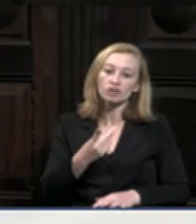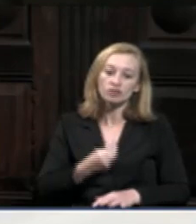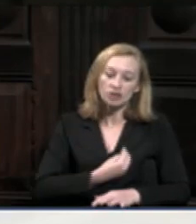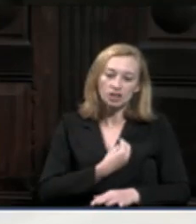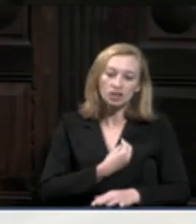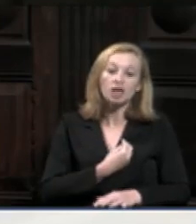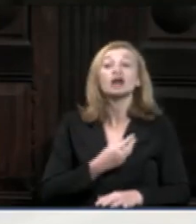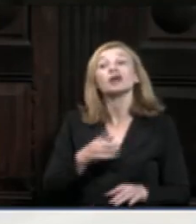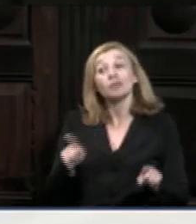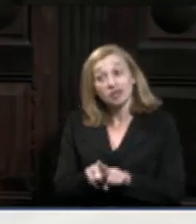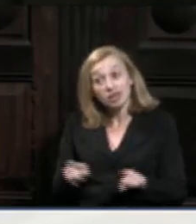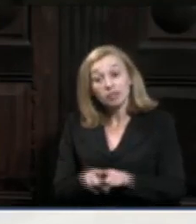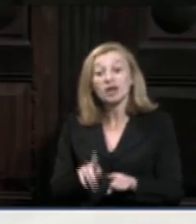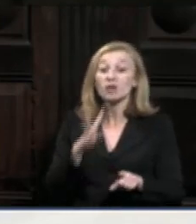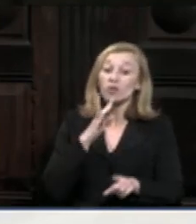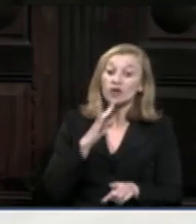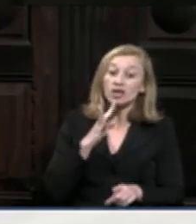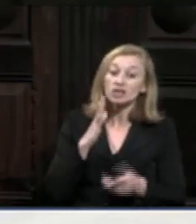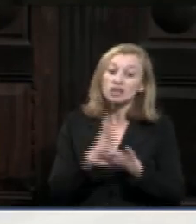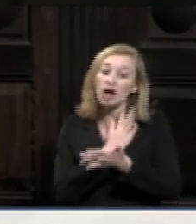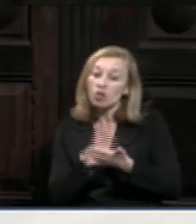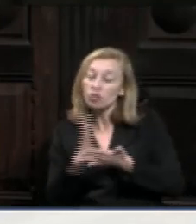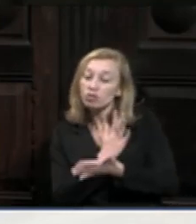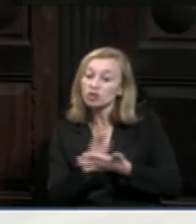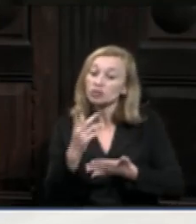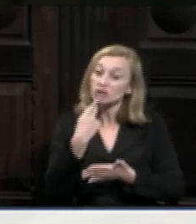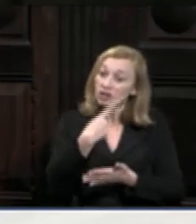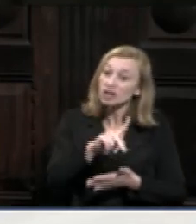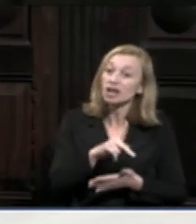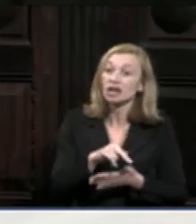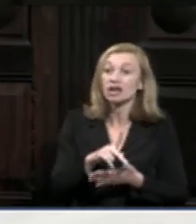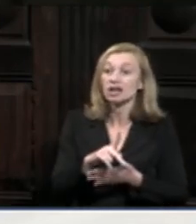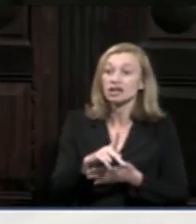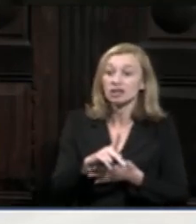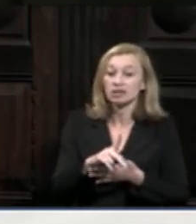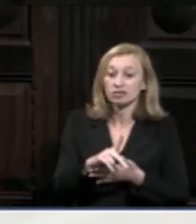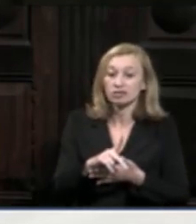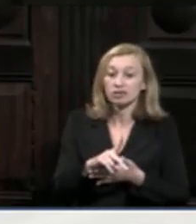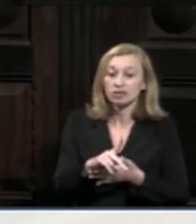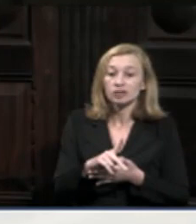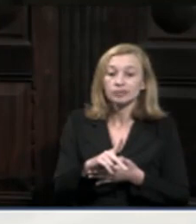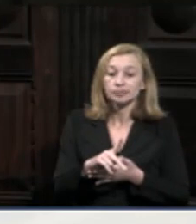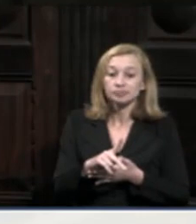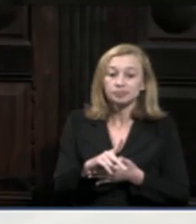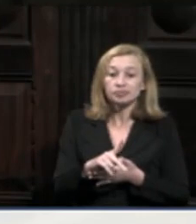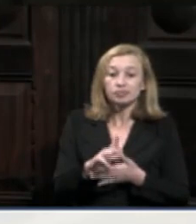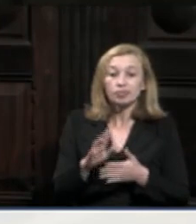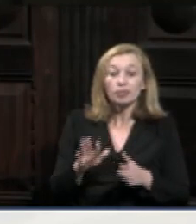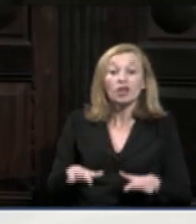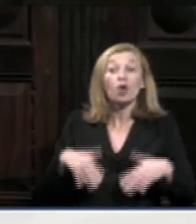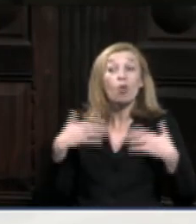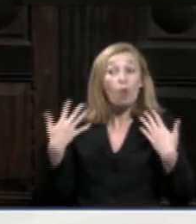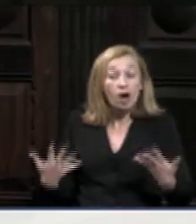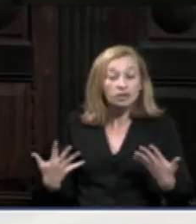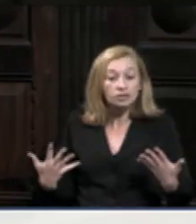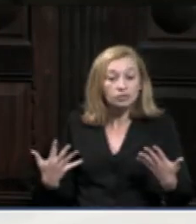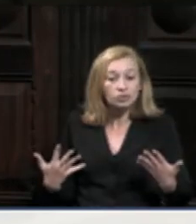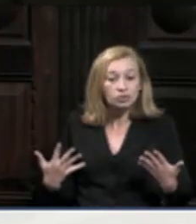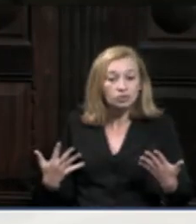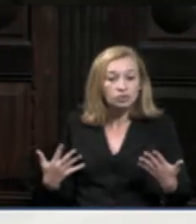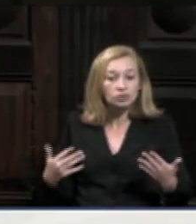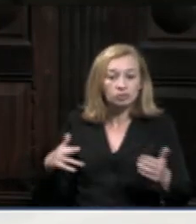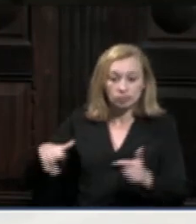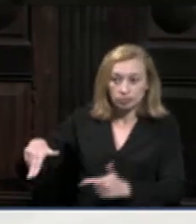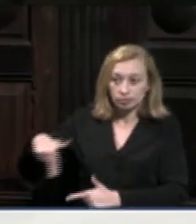também determinados procedimentos equivocados. Quando a ocupação da